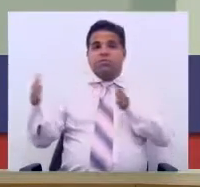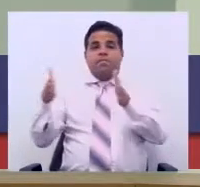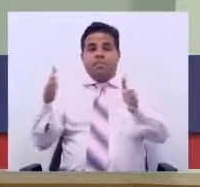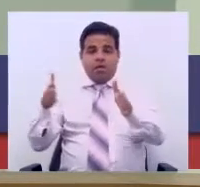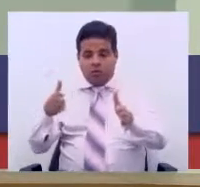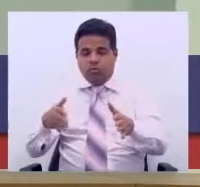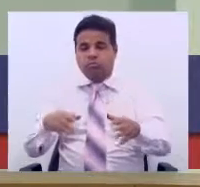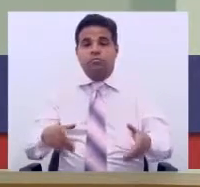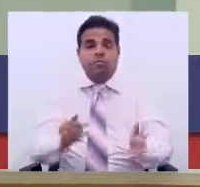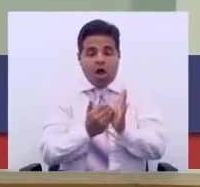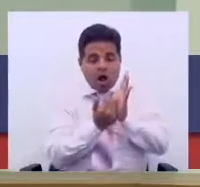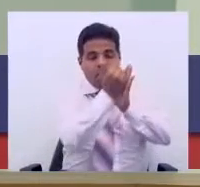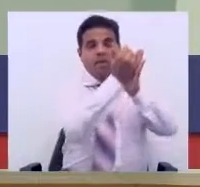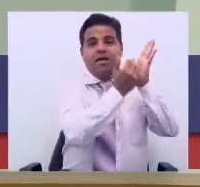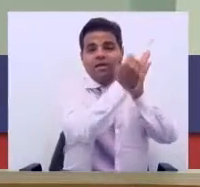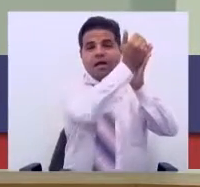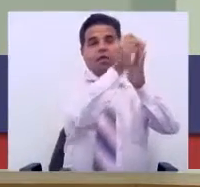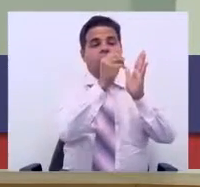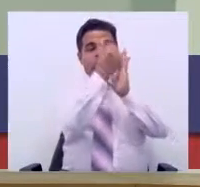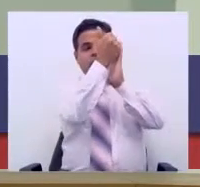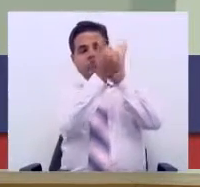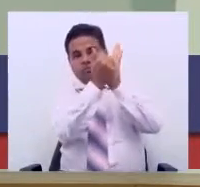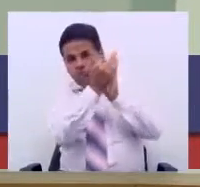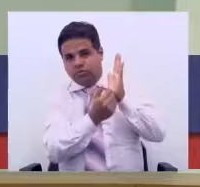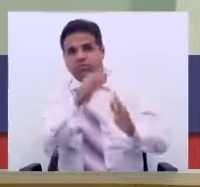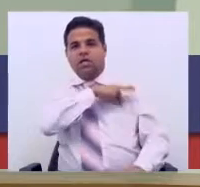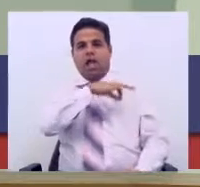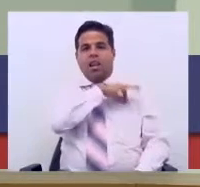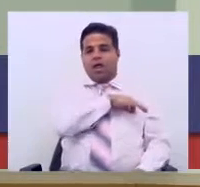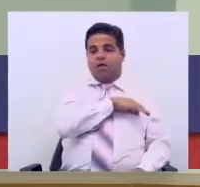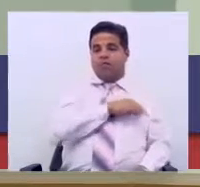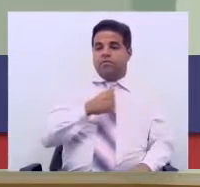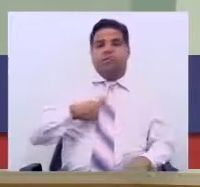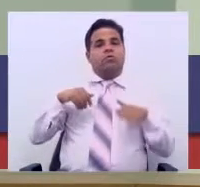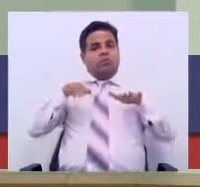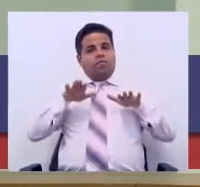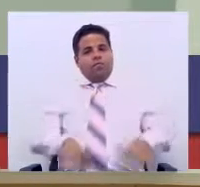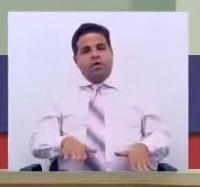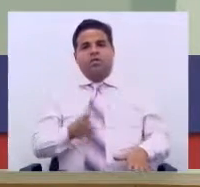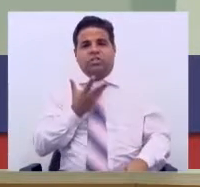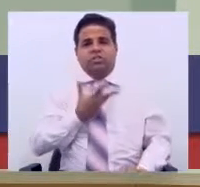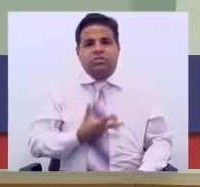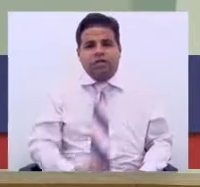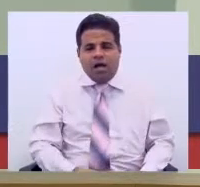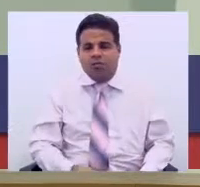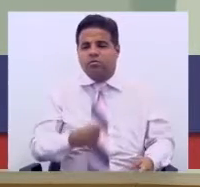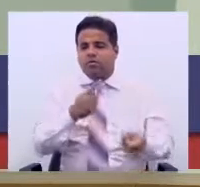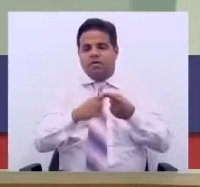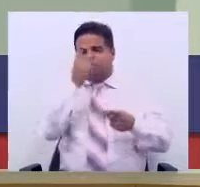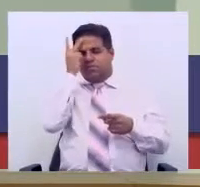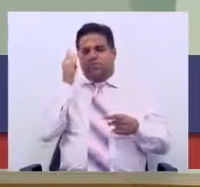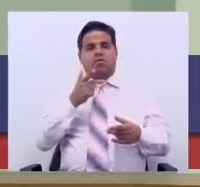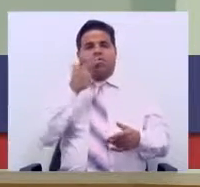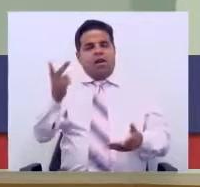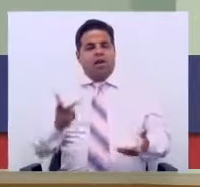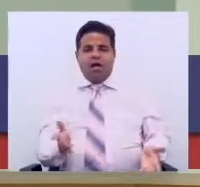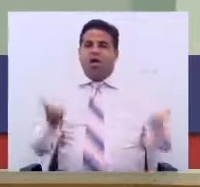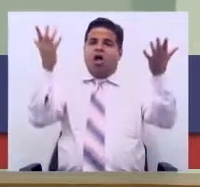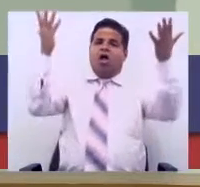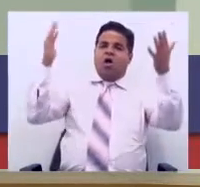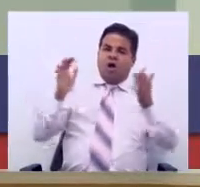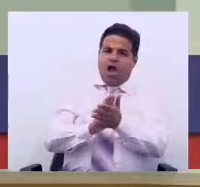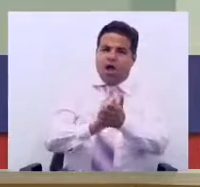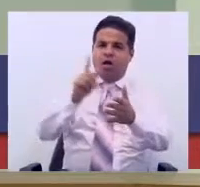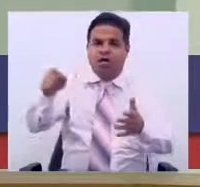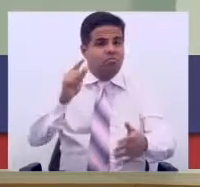eleitoral, aumentar ou diminuir salário. Então eu fico assim, chateado, porque as pessoas muitas vezes começam a fomentar algumas